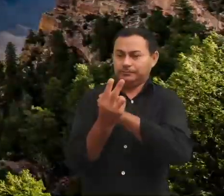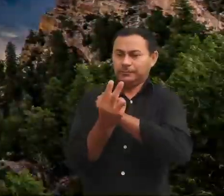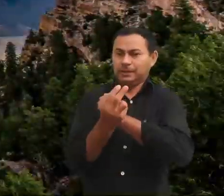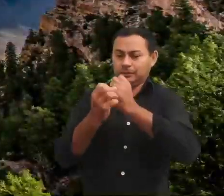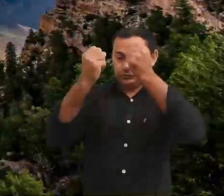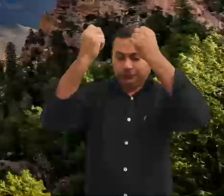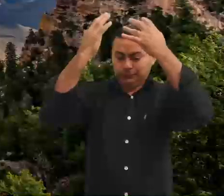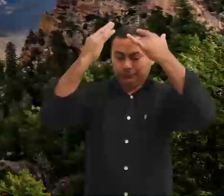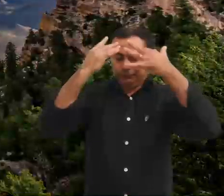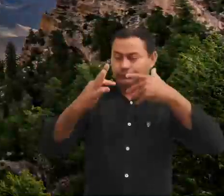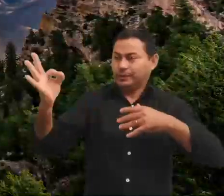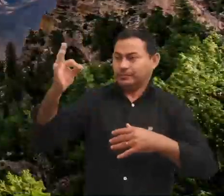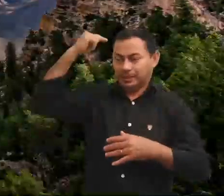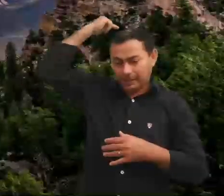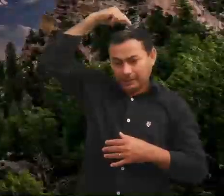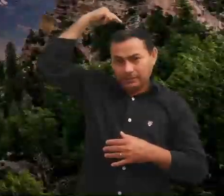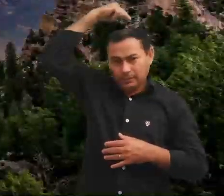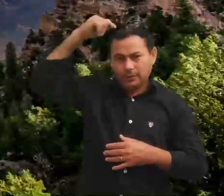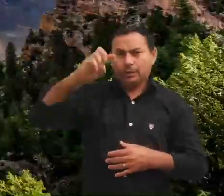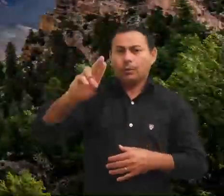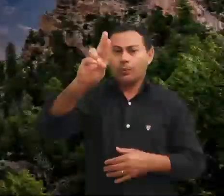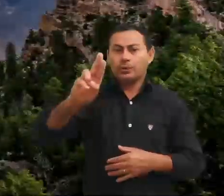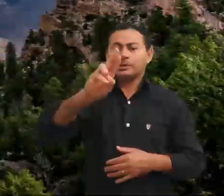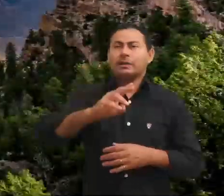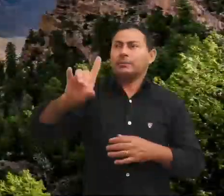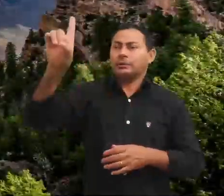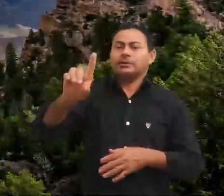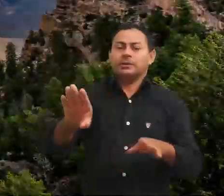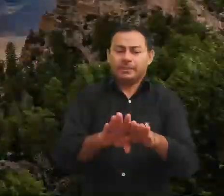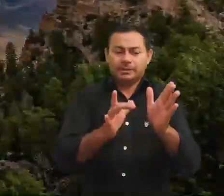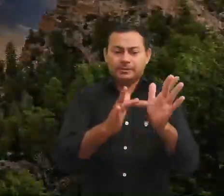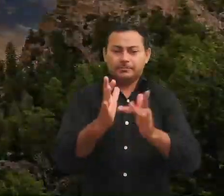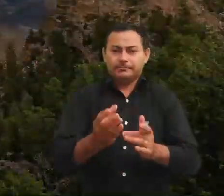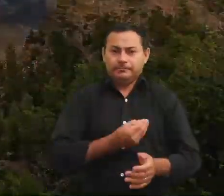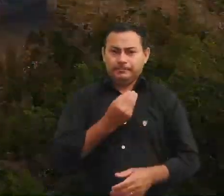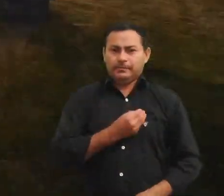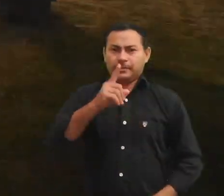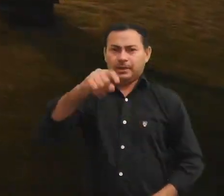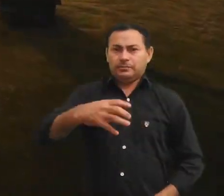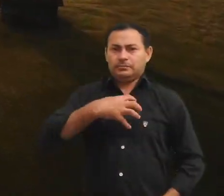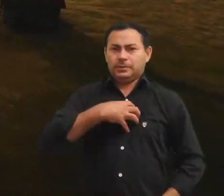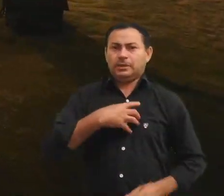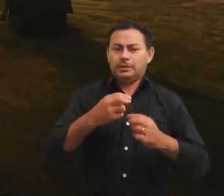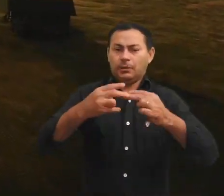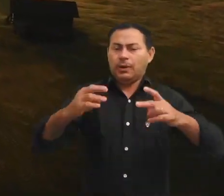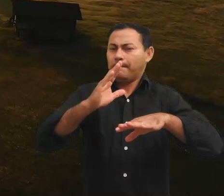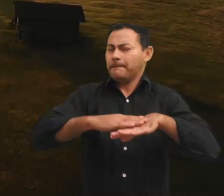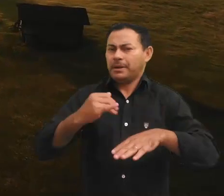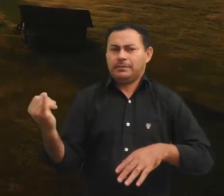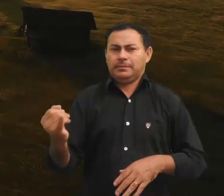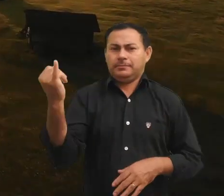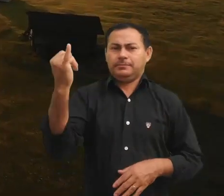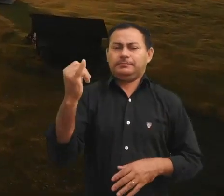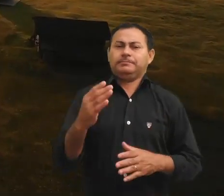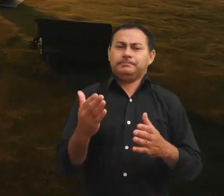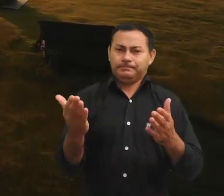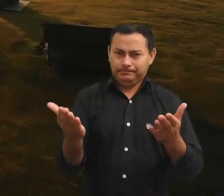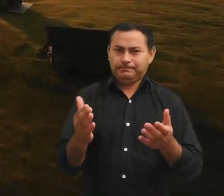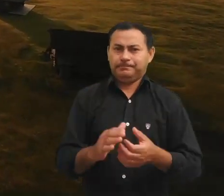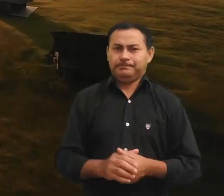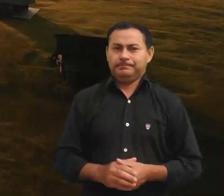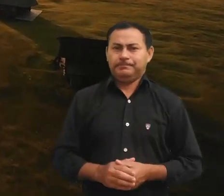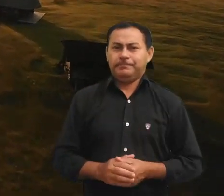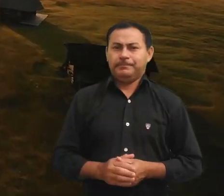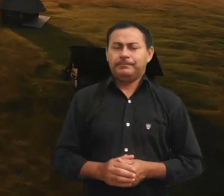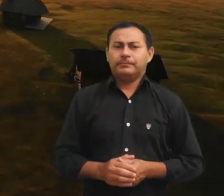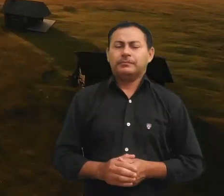Espírito Santo, cheio do Espírito Santo, usado por Deus e pelo Cristo vivo ressurreto. Talvez este seja o sentido de coisas ainda maiores do